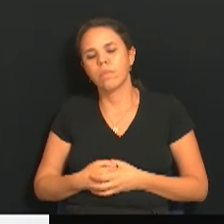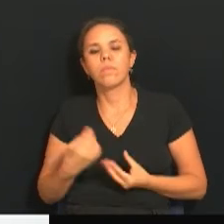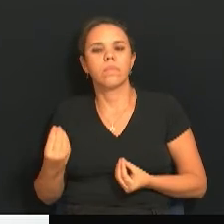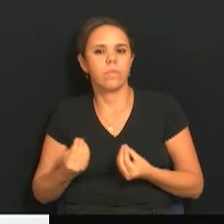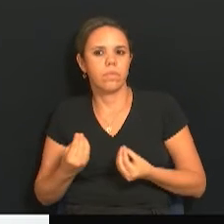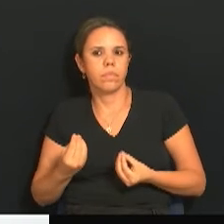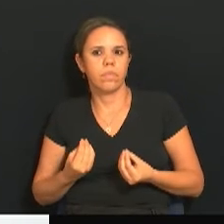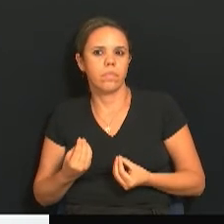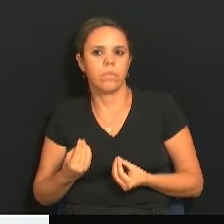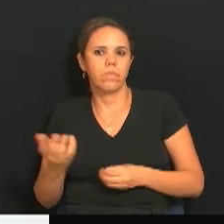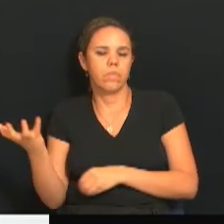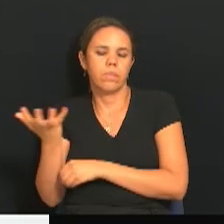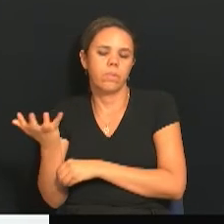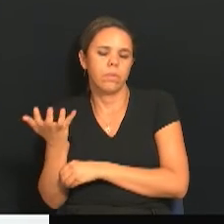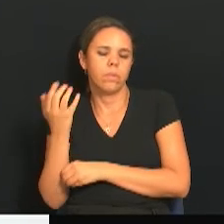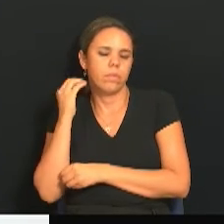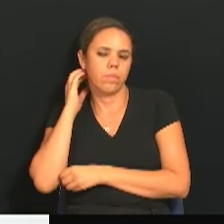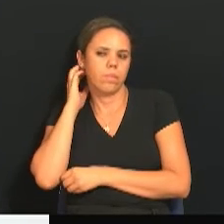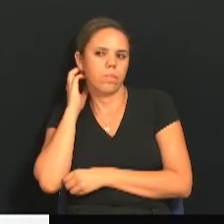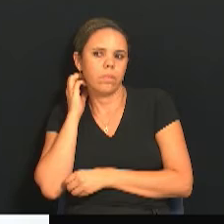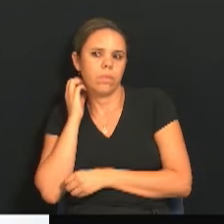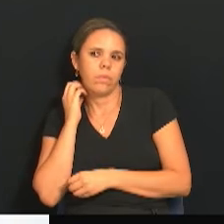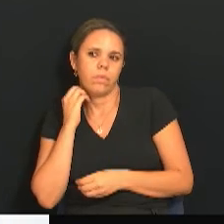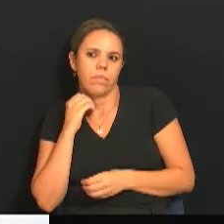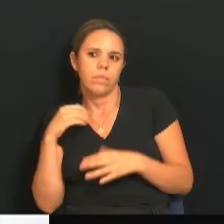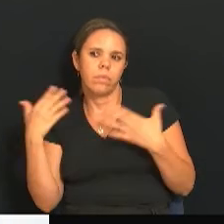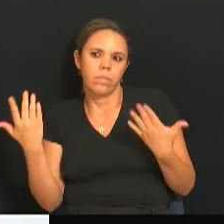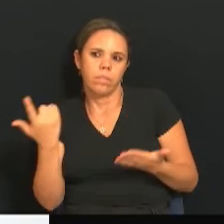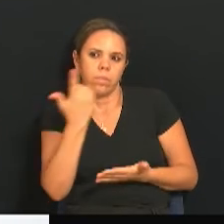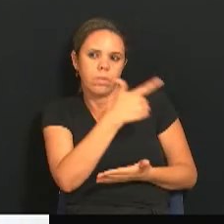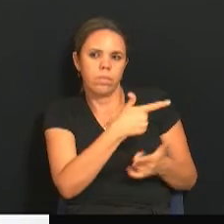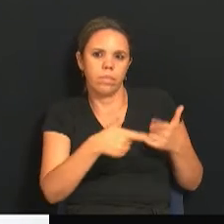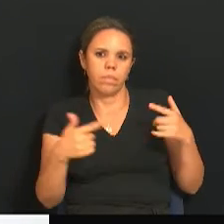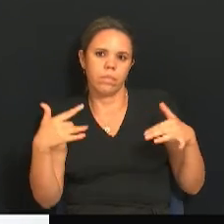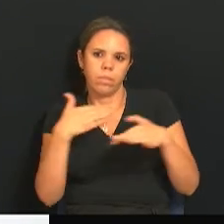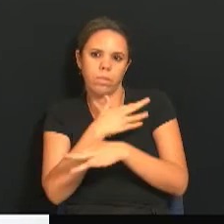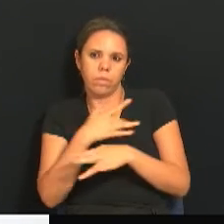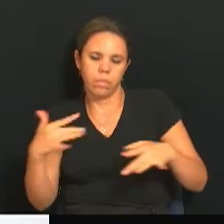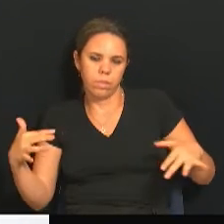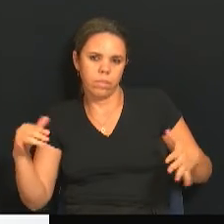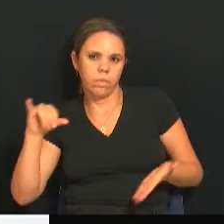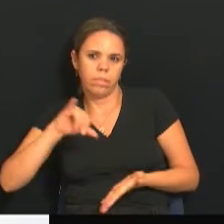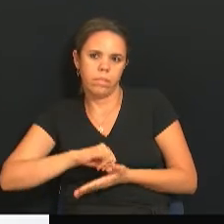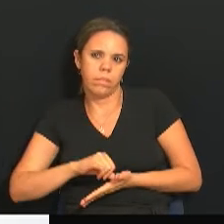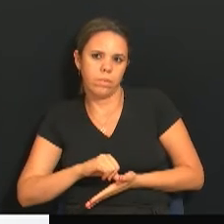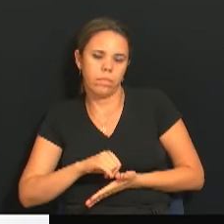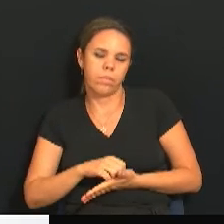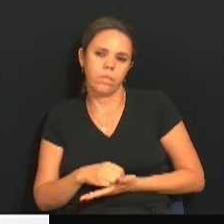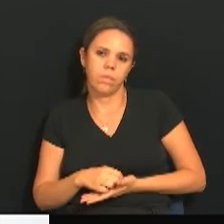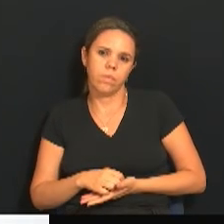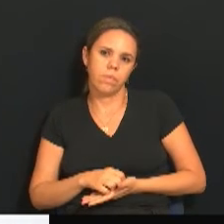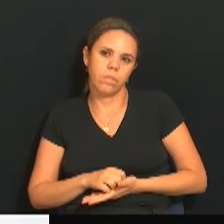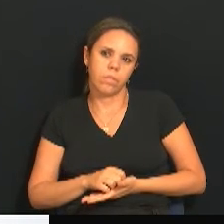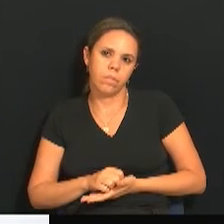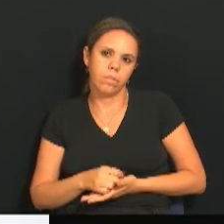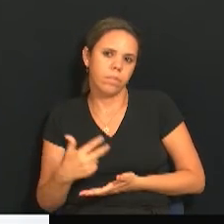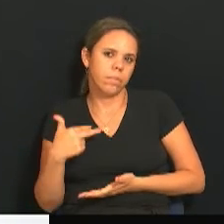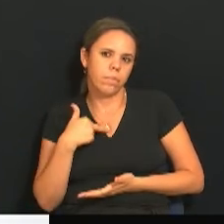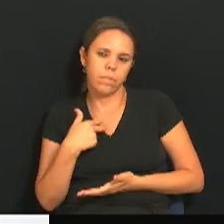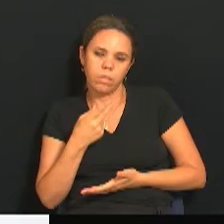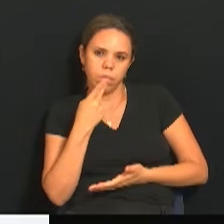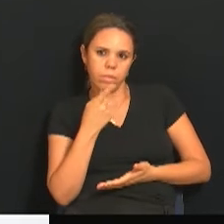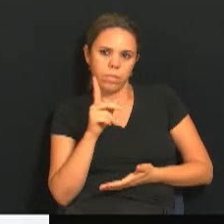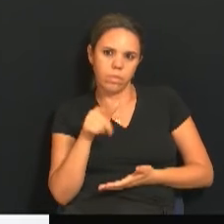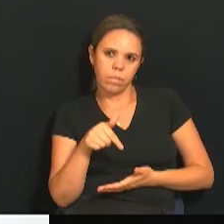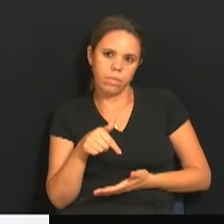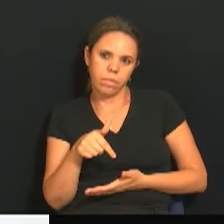situação de rua, não é? E com outros que transitam aí pelo centro, E a gente não pode dizer que isso